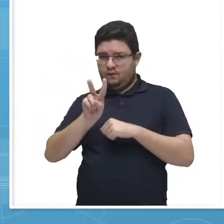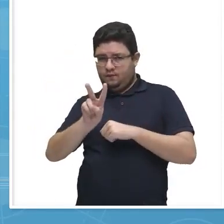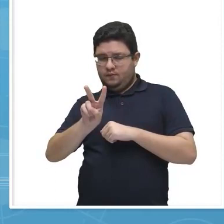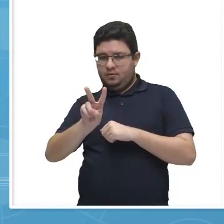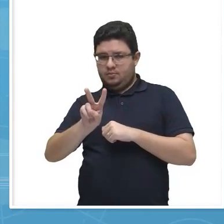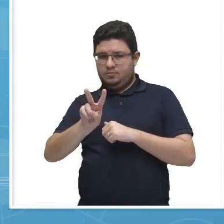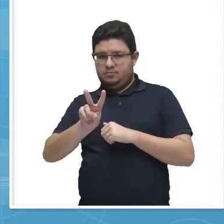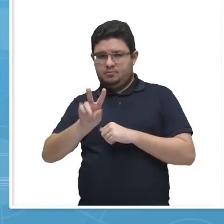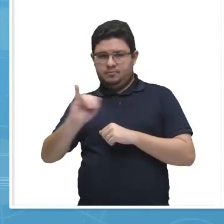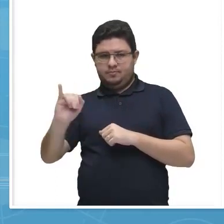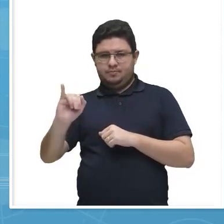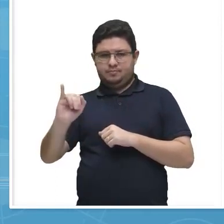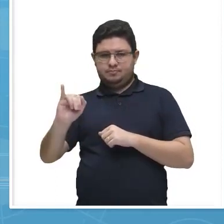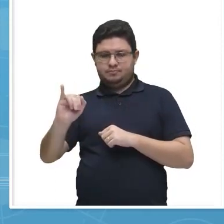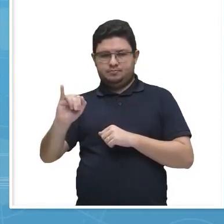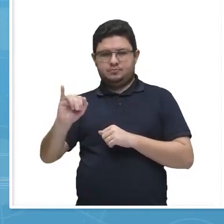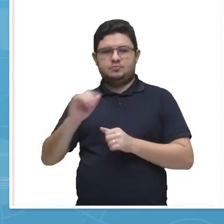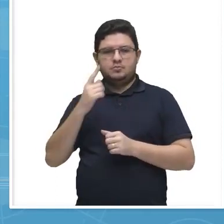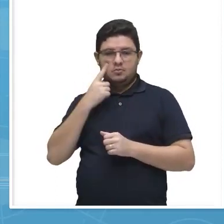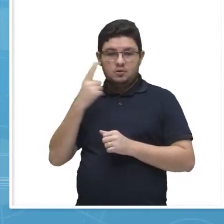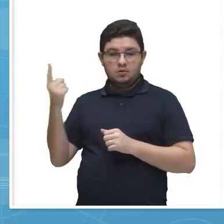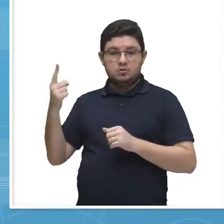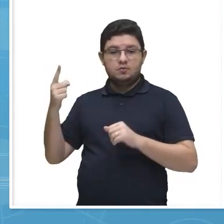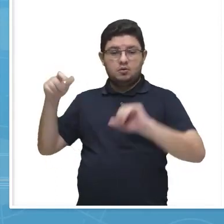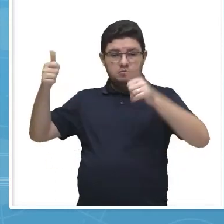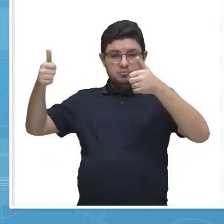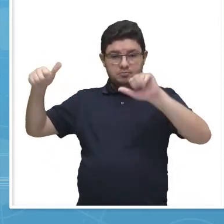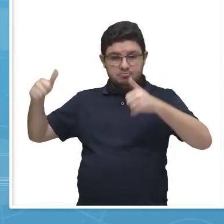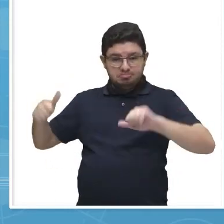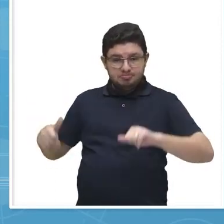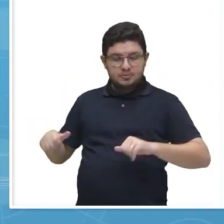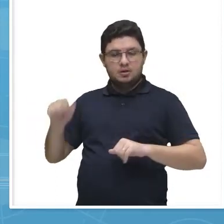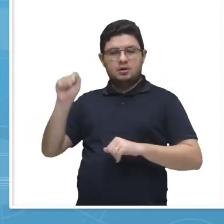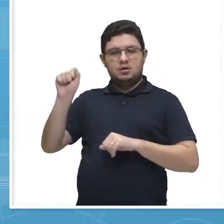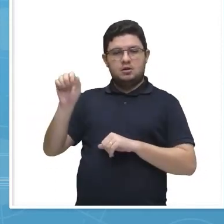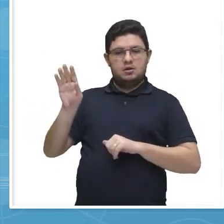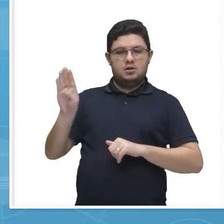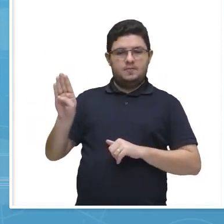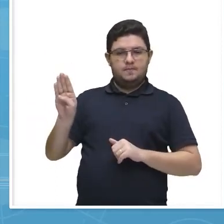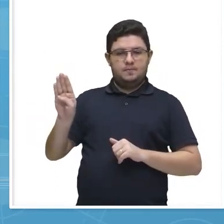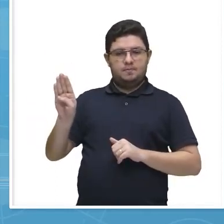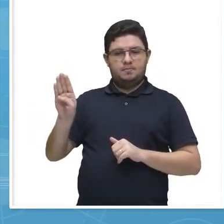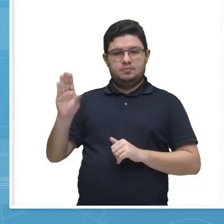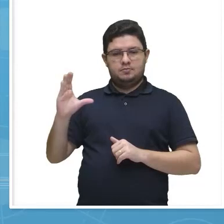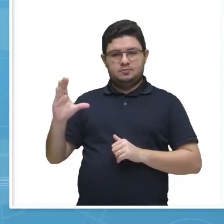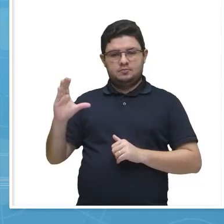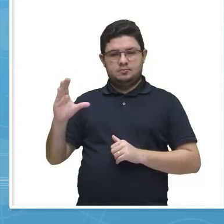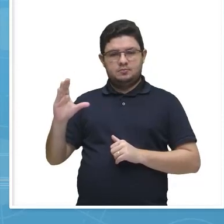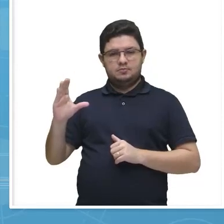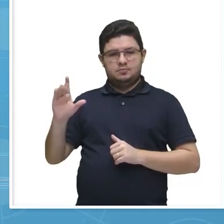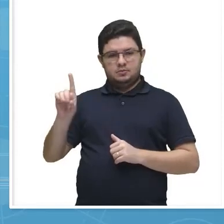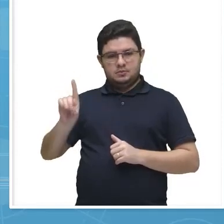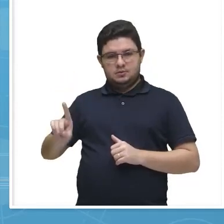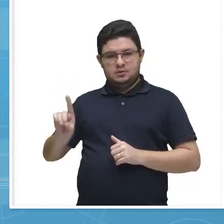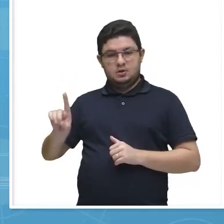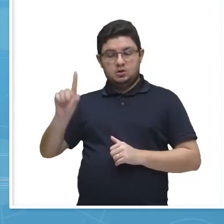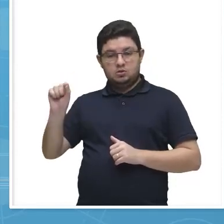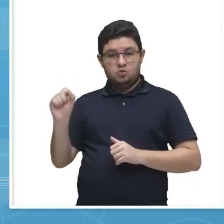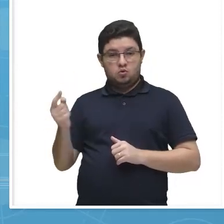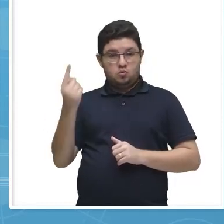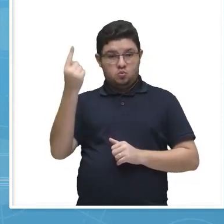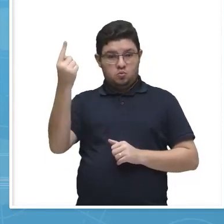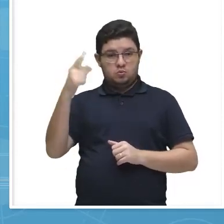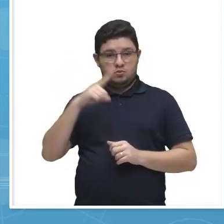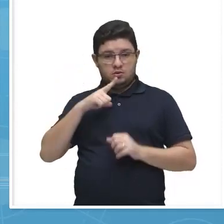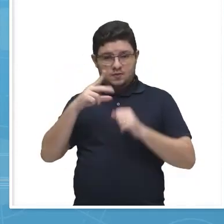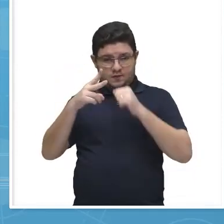você analise essas orações aqui e me diga qual é aquela que tem um verbo intransitivo, um verbo que sozinho